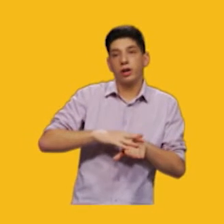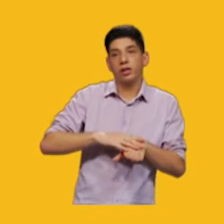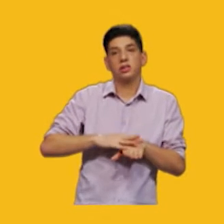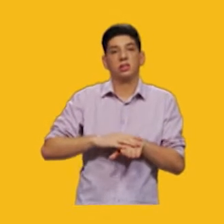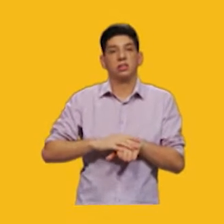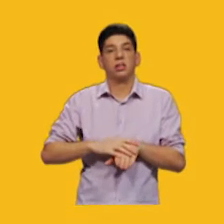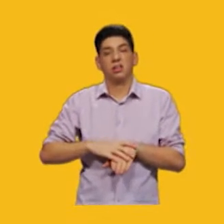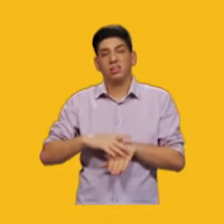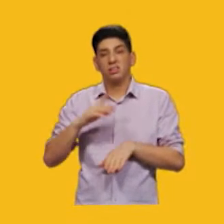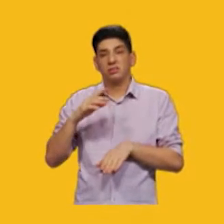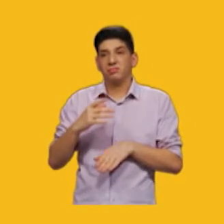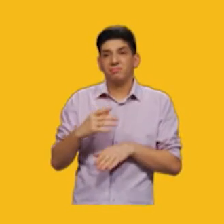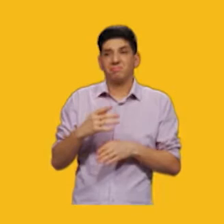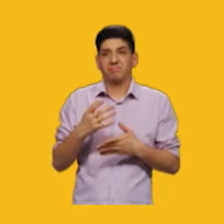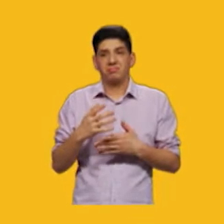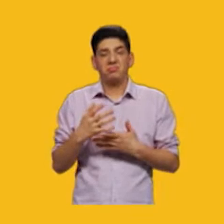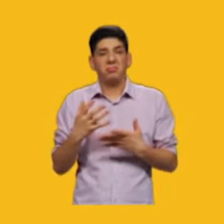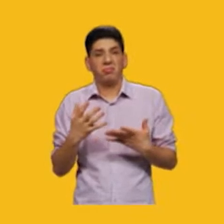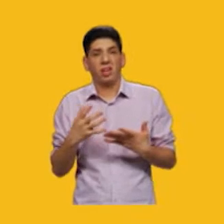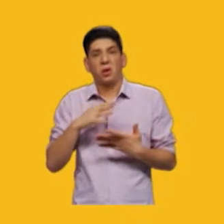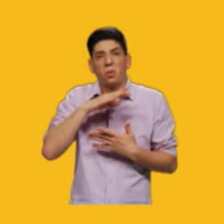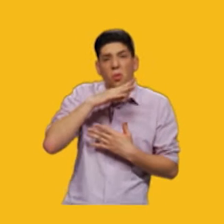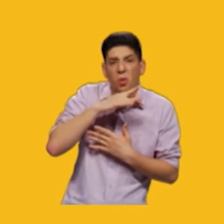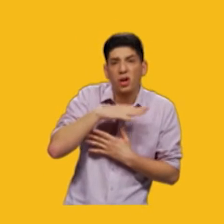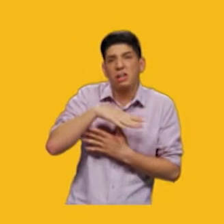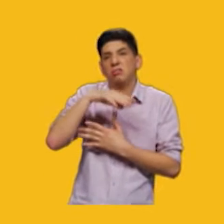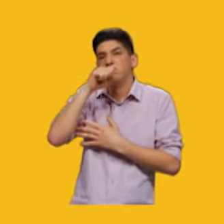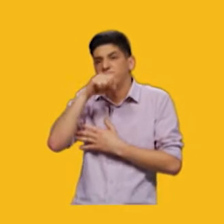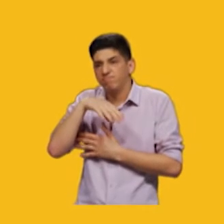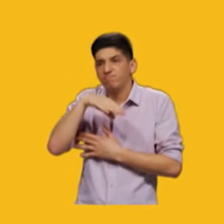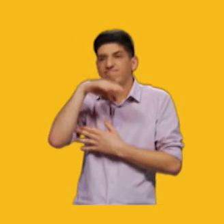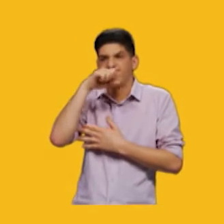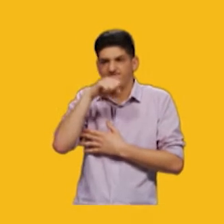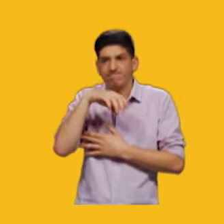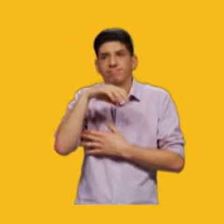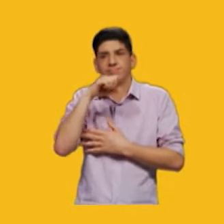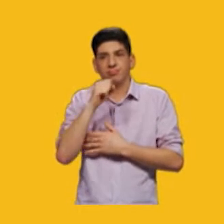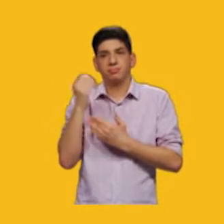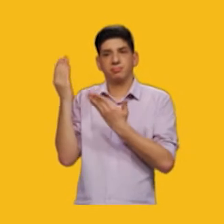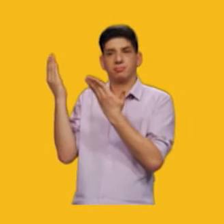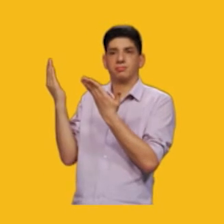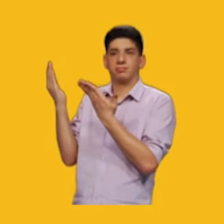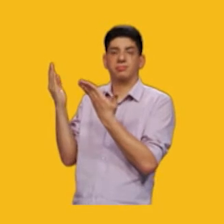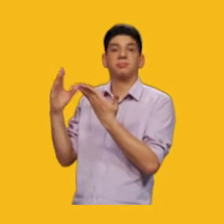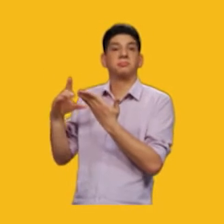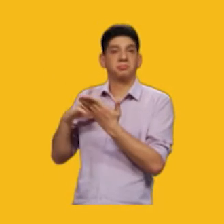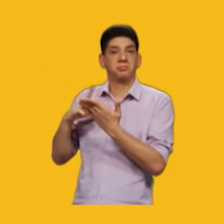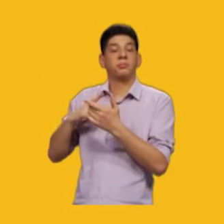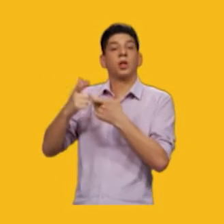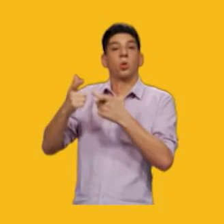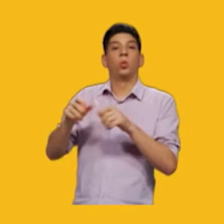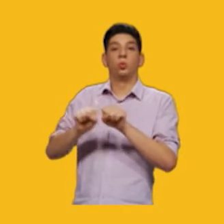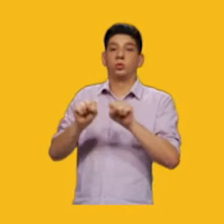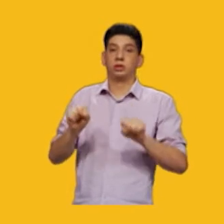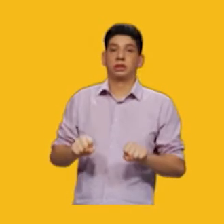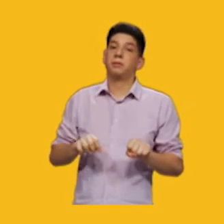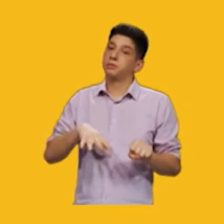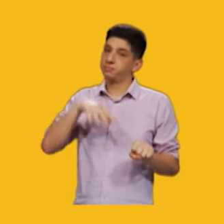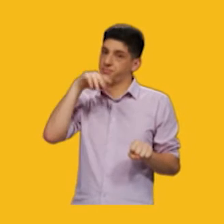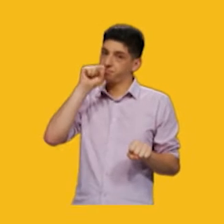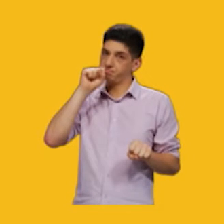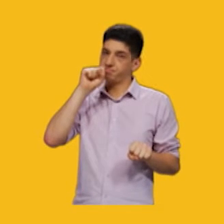Então, um desconforto na respiração mesmo, ela atinge o sistema respiratório,